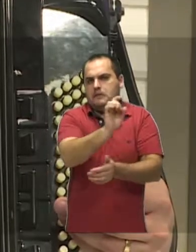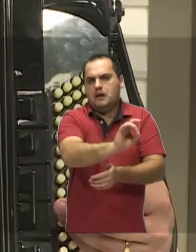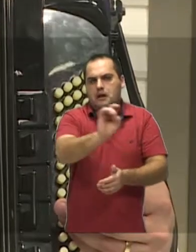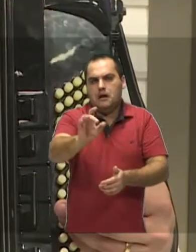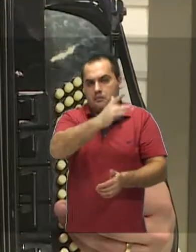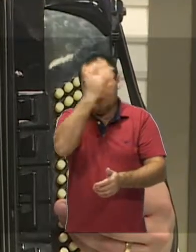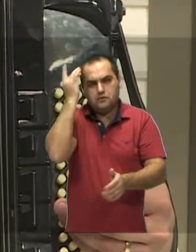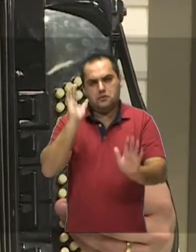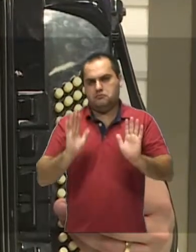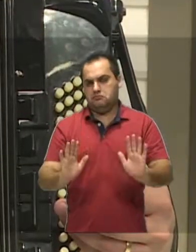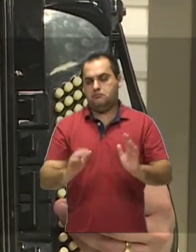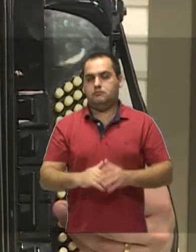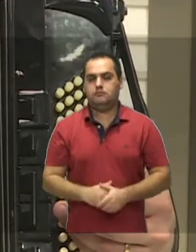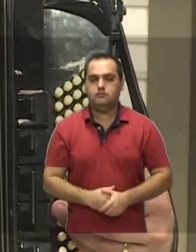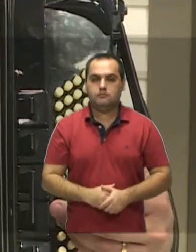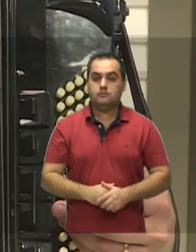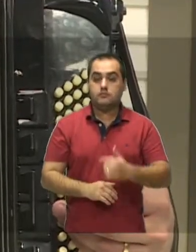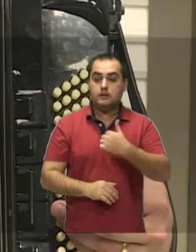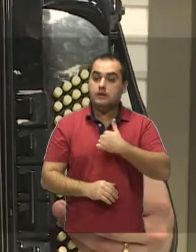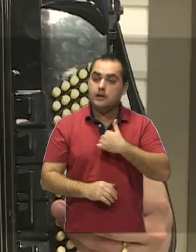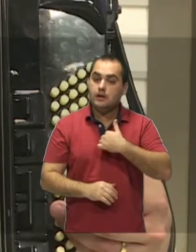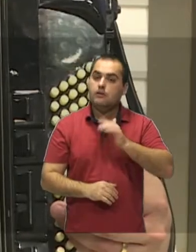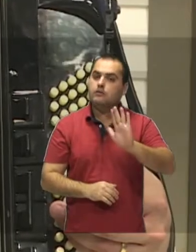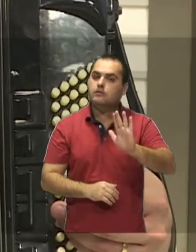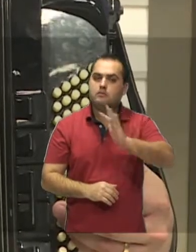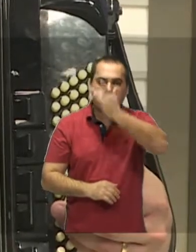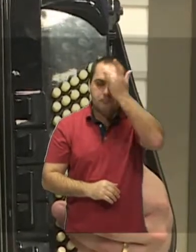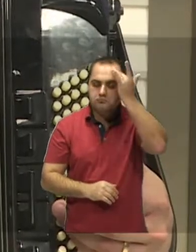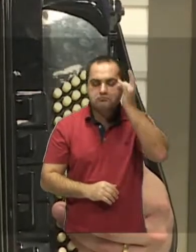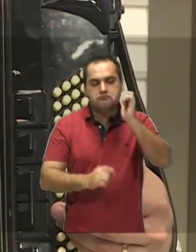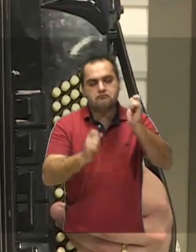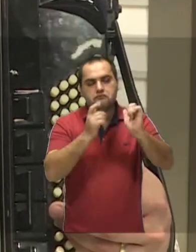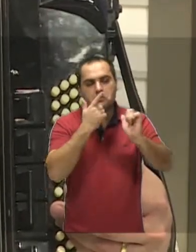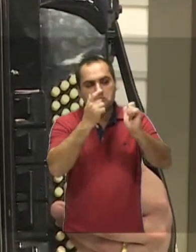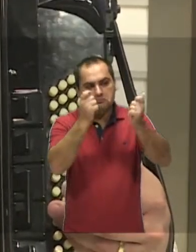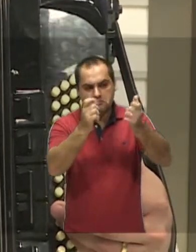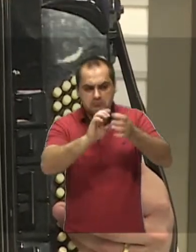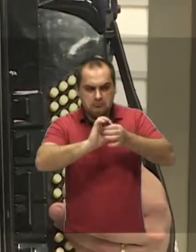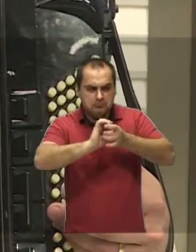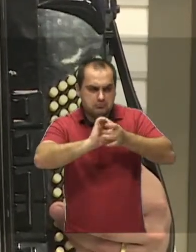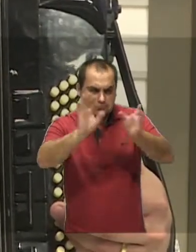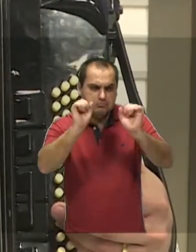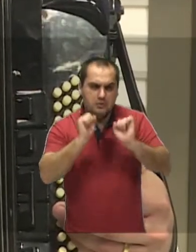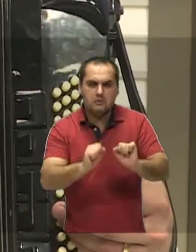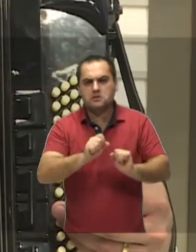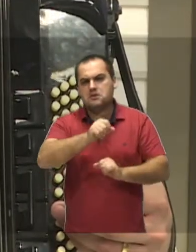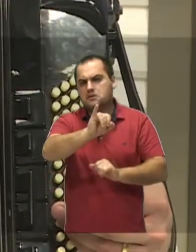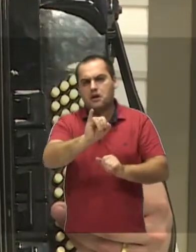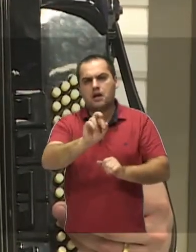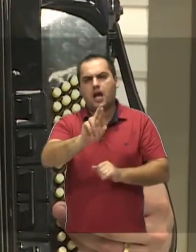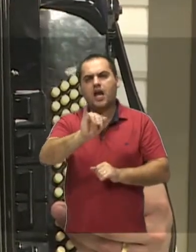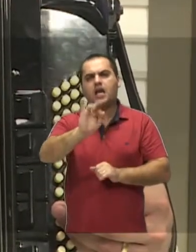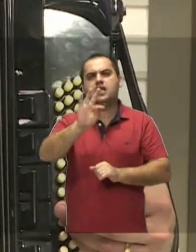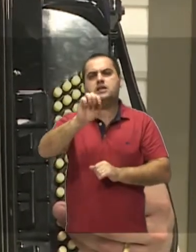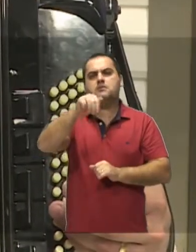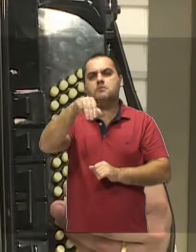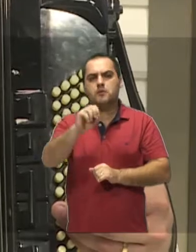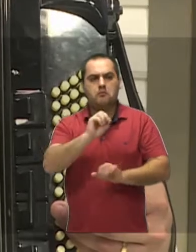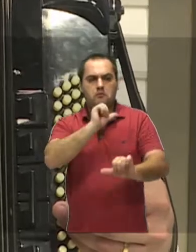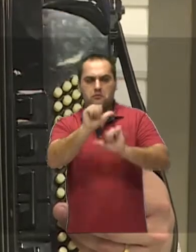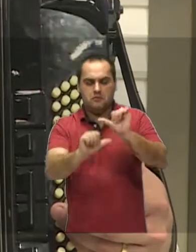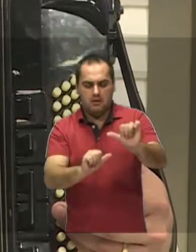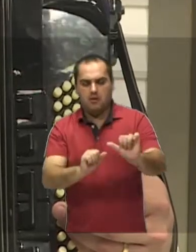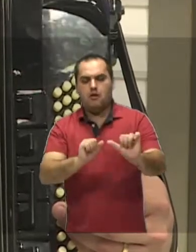artista. Eu sou um cara, por exemplo, que eu gosto de deixar as pessoas bem à vontade. Quiser mudar ritmo, né, se quiser incrementar, se quiser